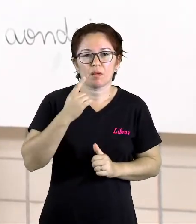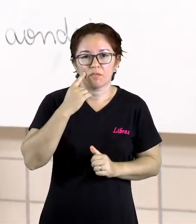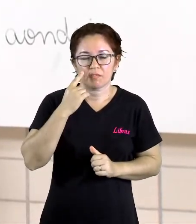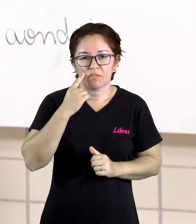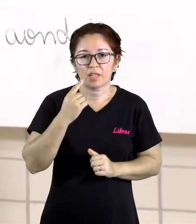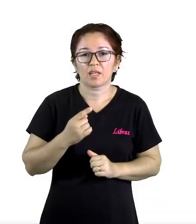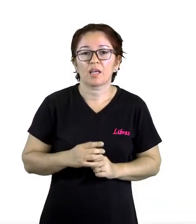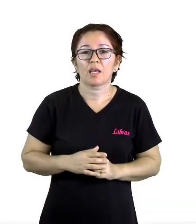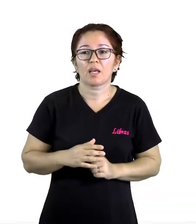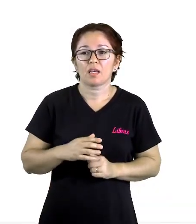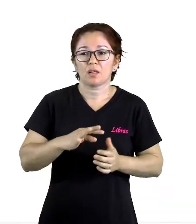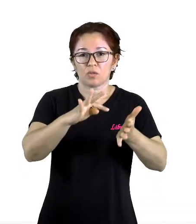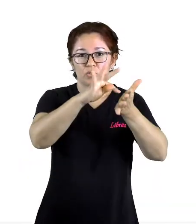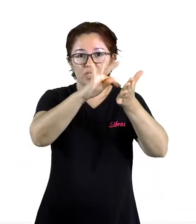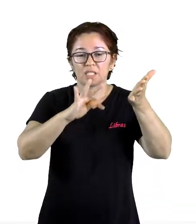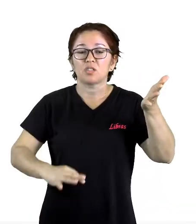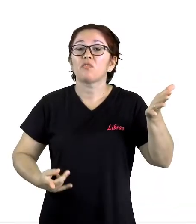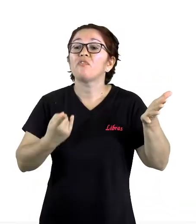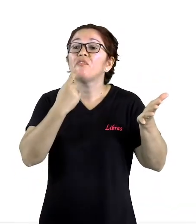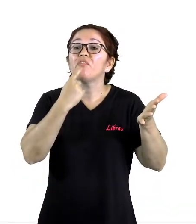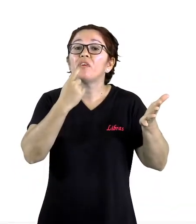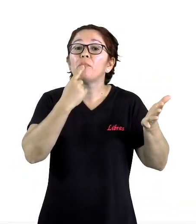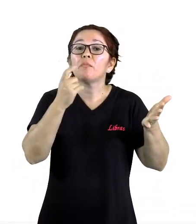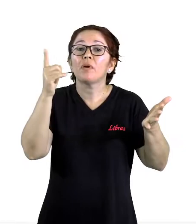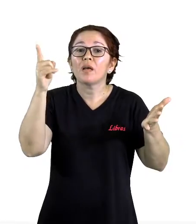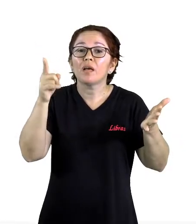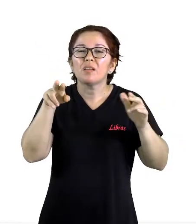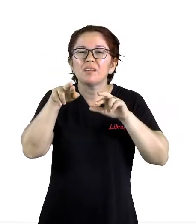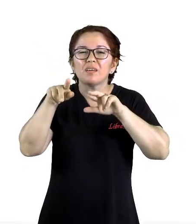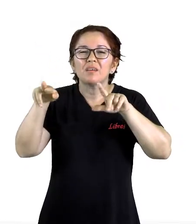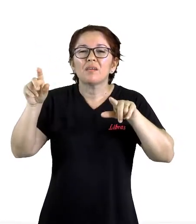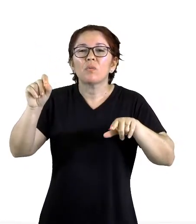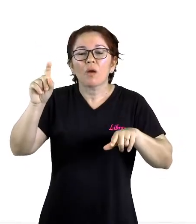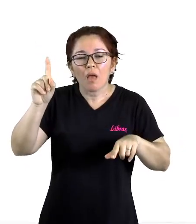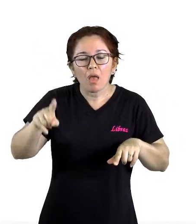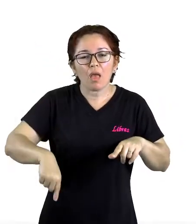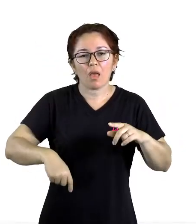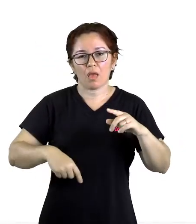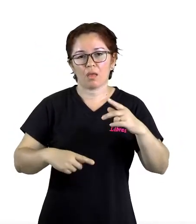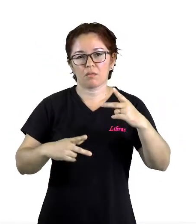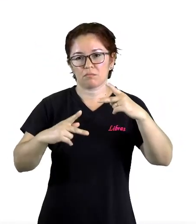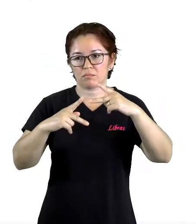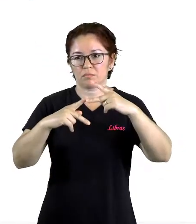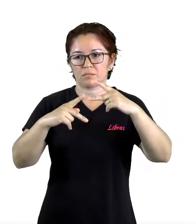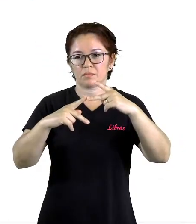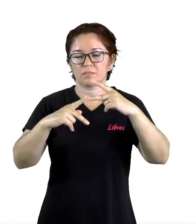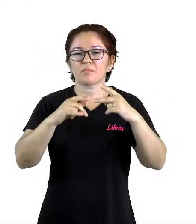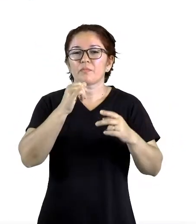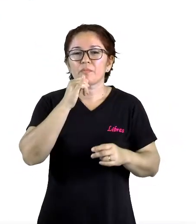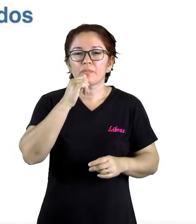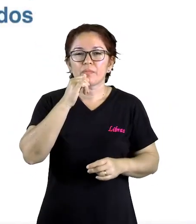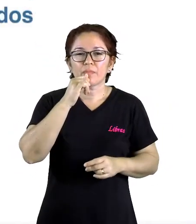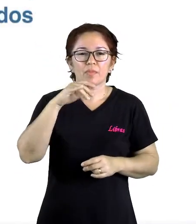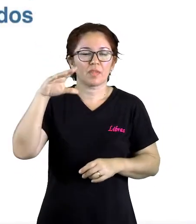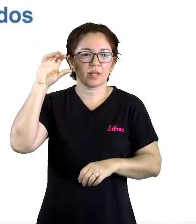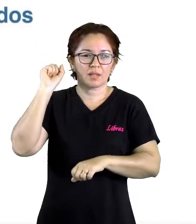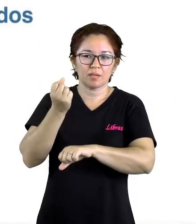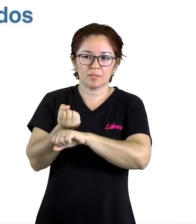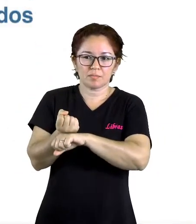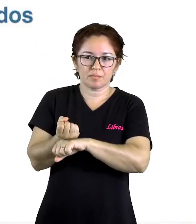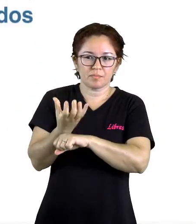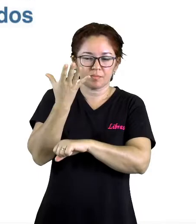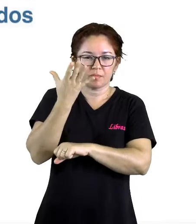preposições, elas estão em vermelho. Olha, os podcasts são arquivos de áudio que ficam disponíveis